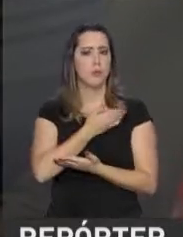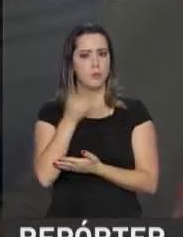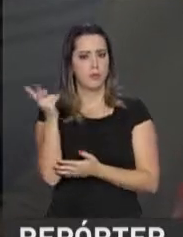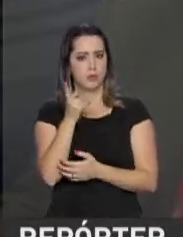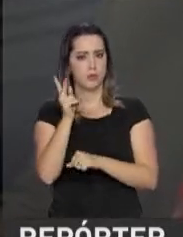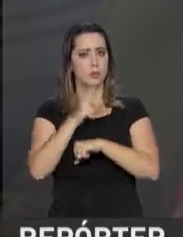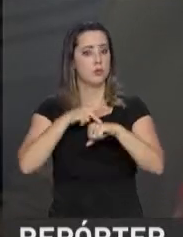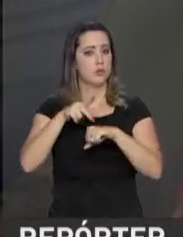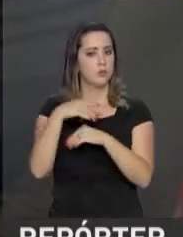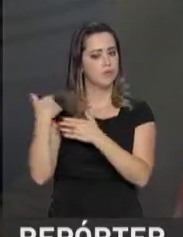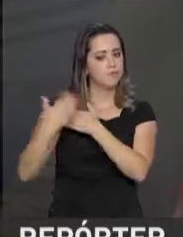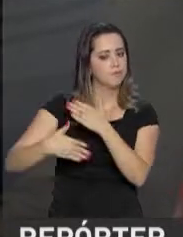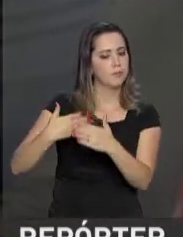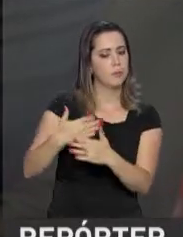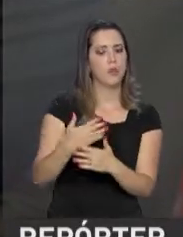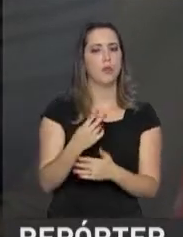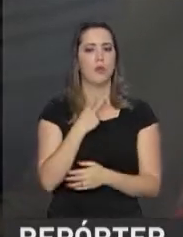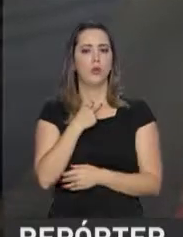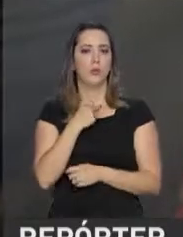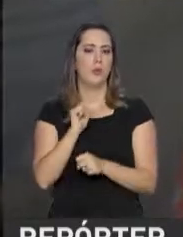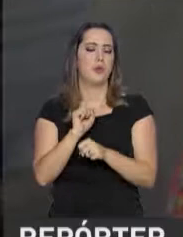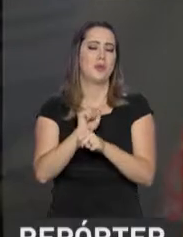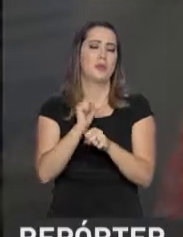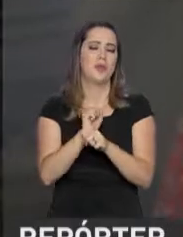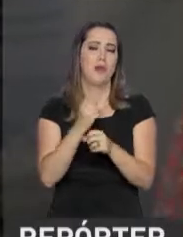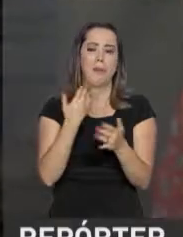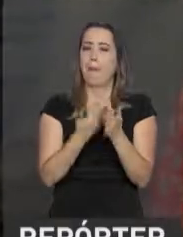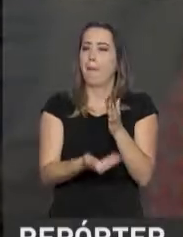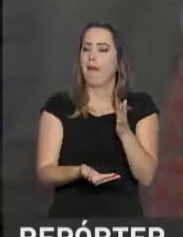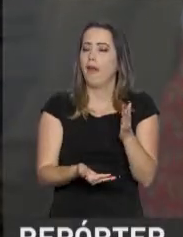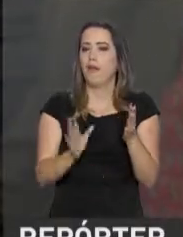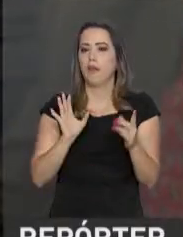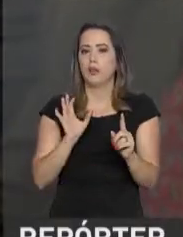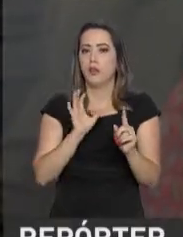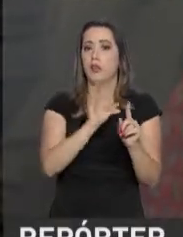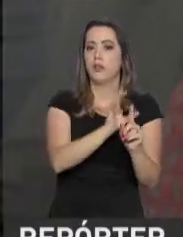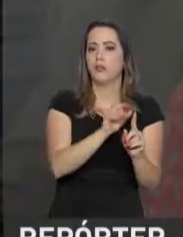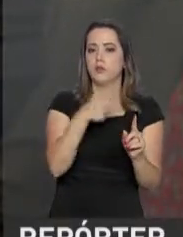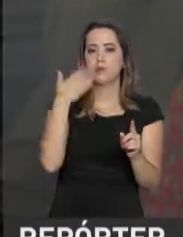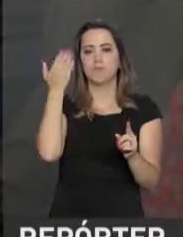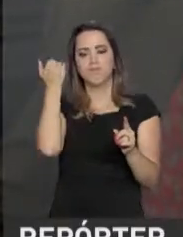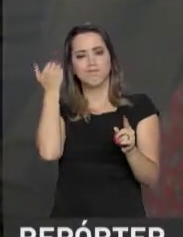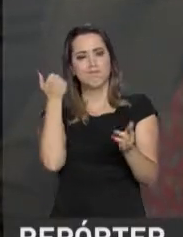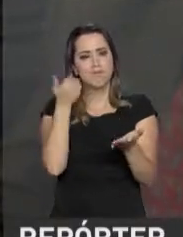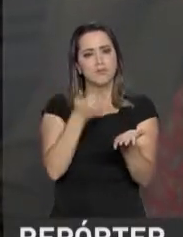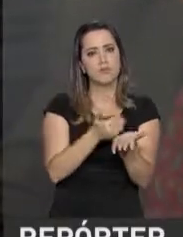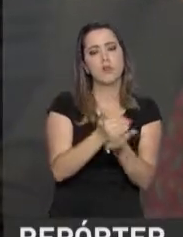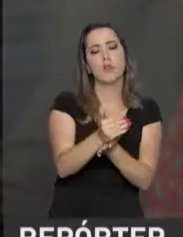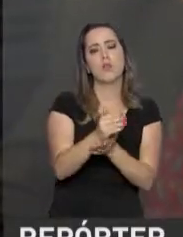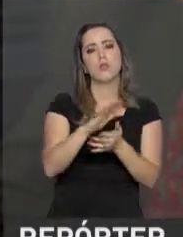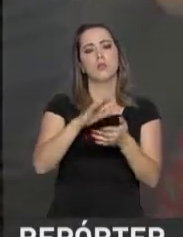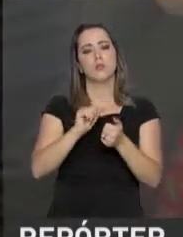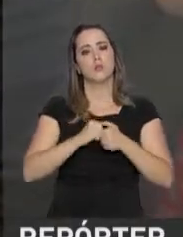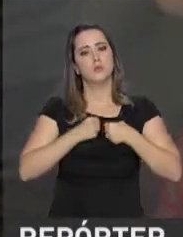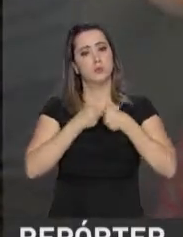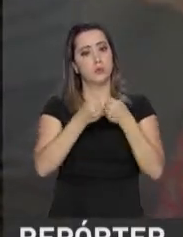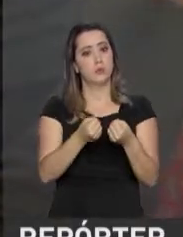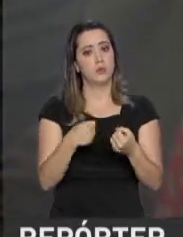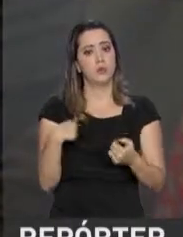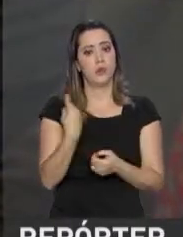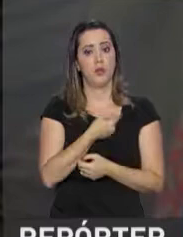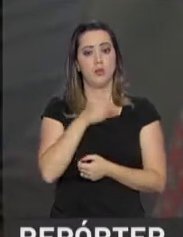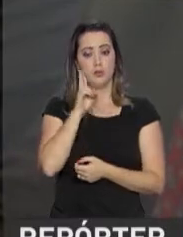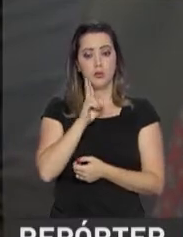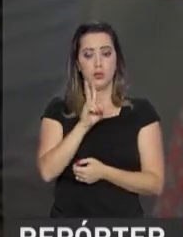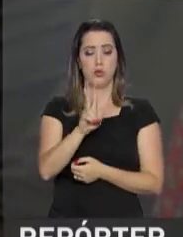anos e não deixarmos que ela perca o impulso que adquiriu com esses esforços. Nossa